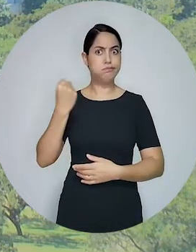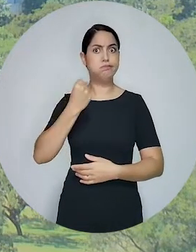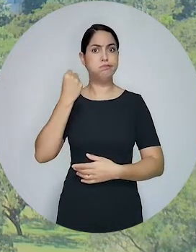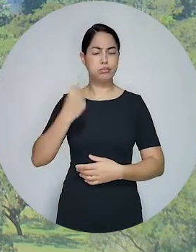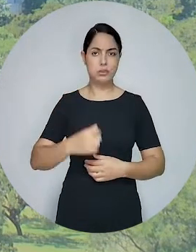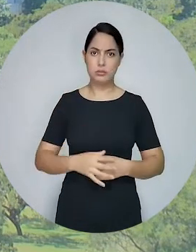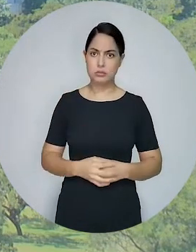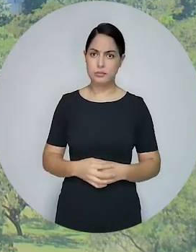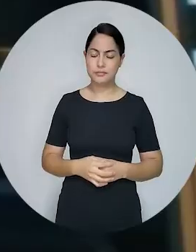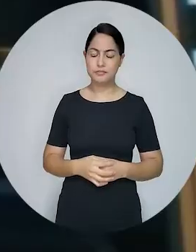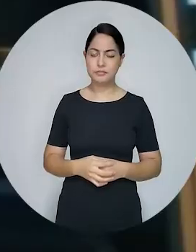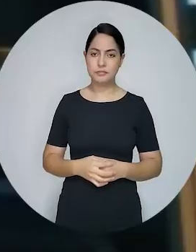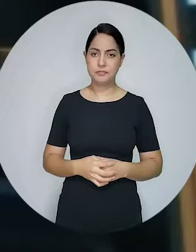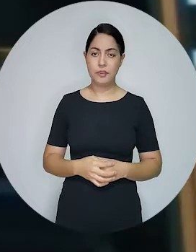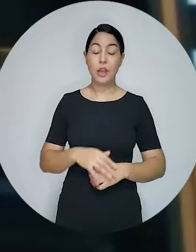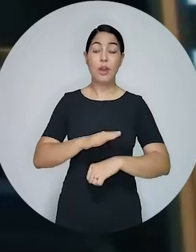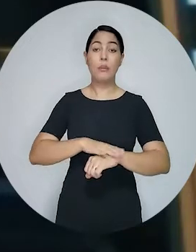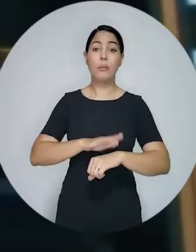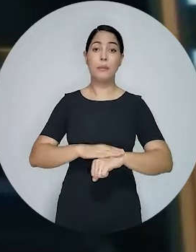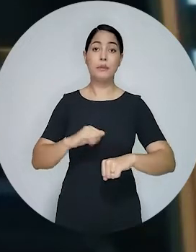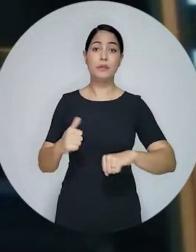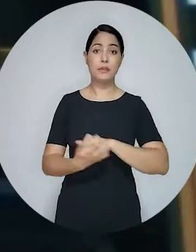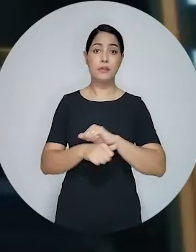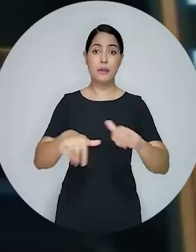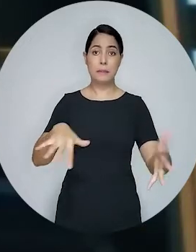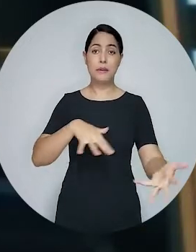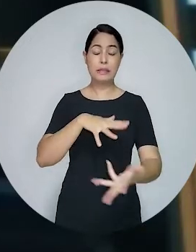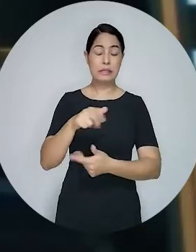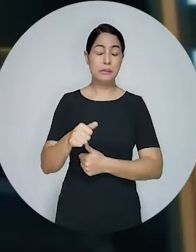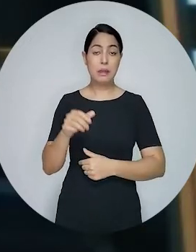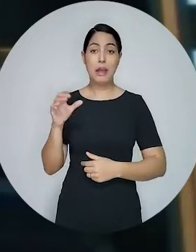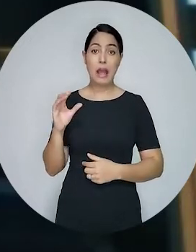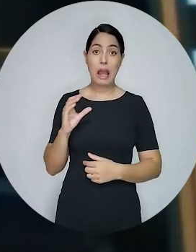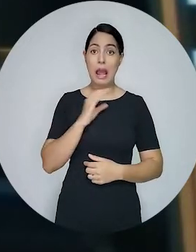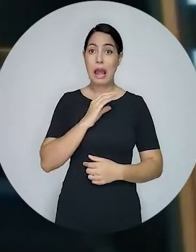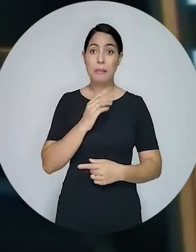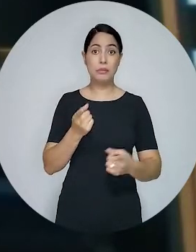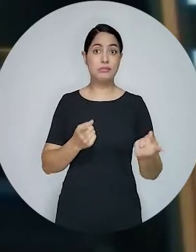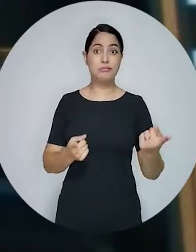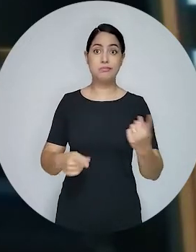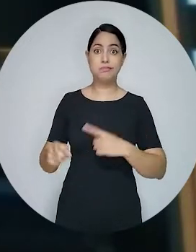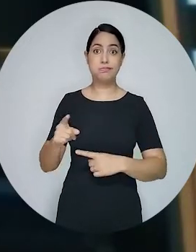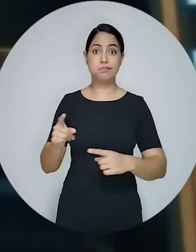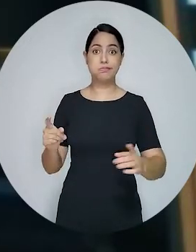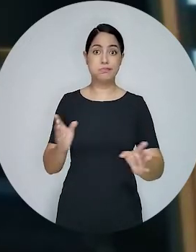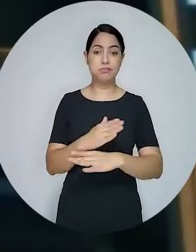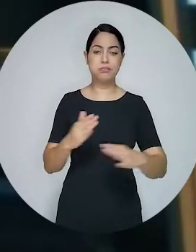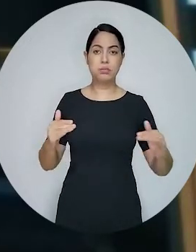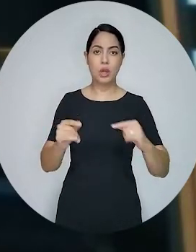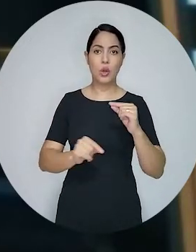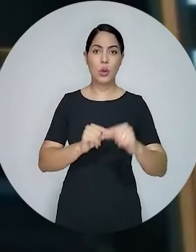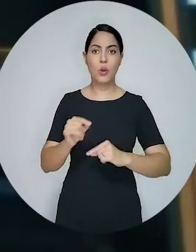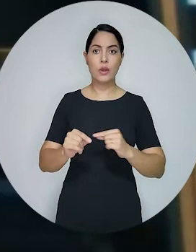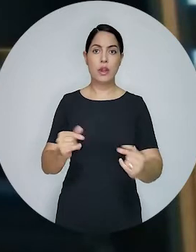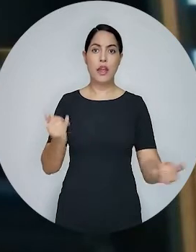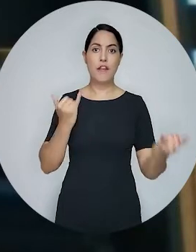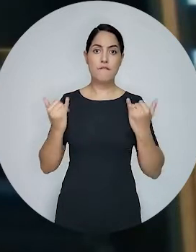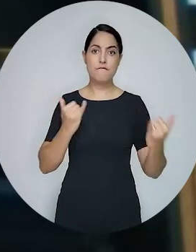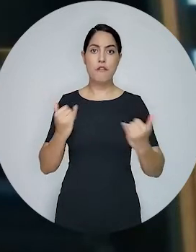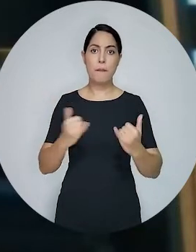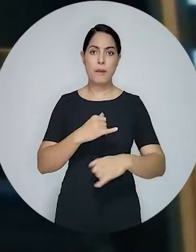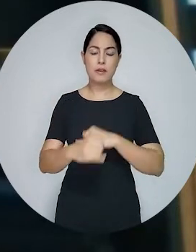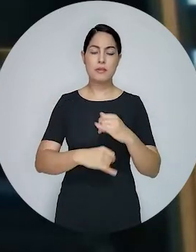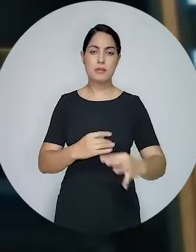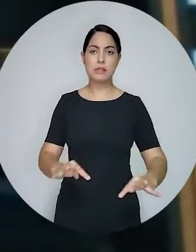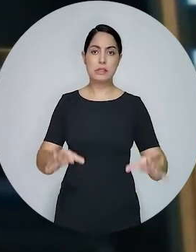Informações Sociais. A pandemia, principalmente, acelerou um processo de informatização e fez com que a advocacia,